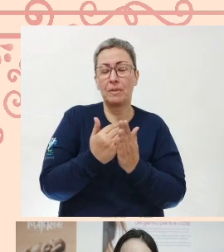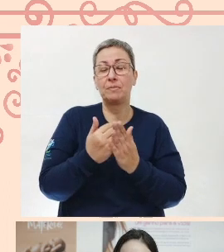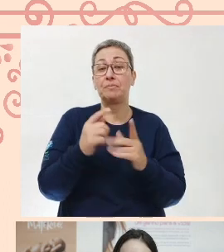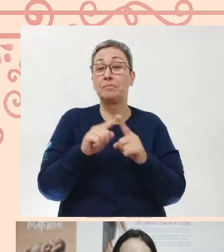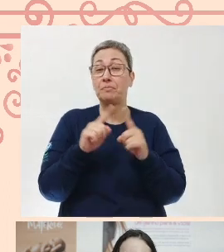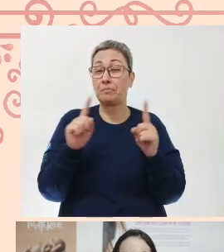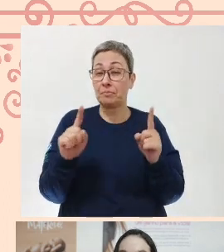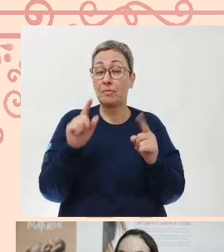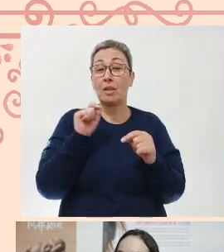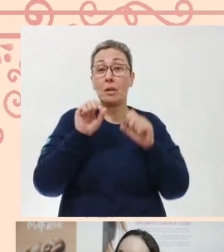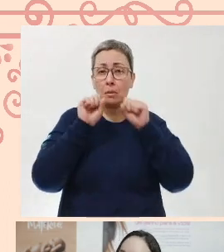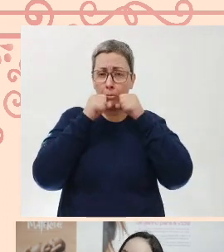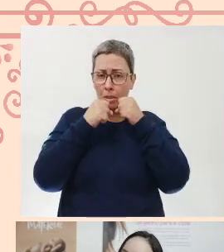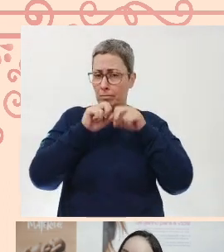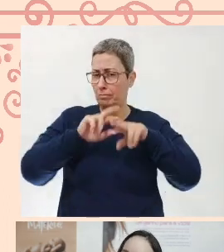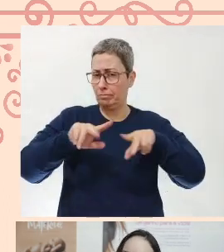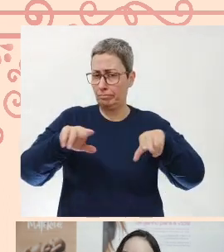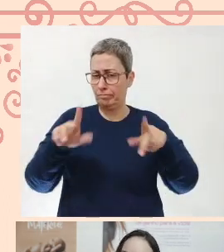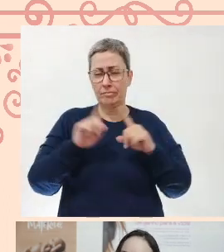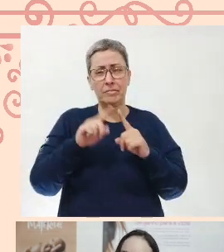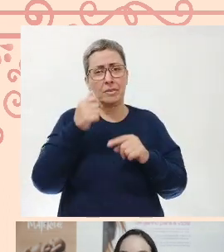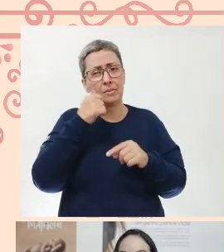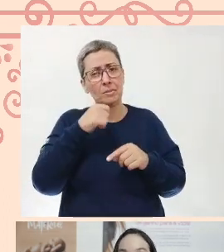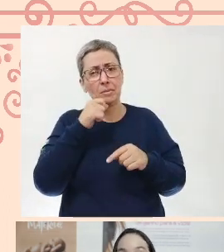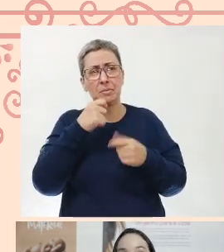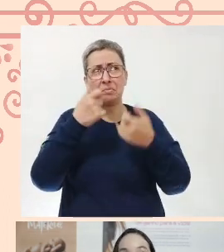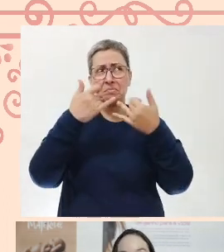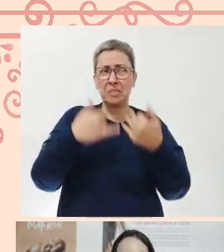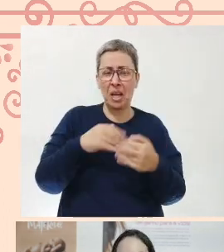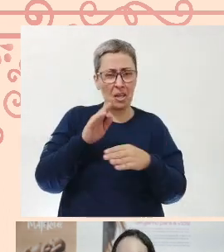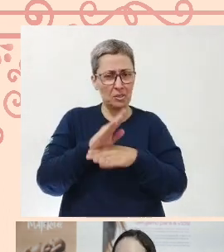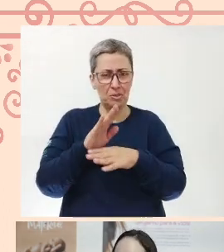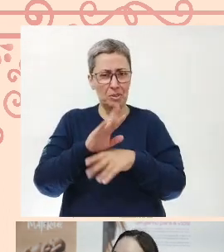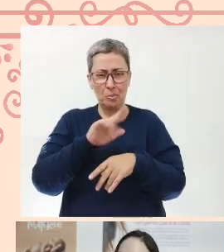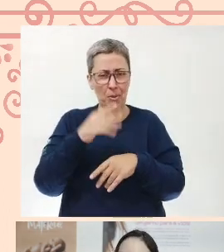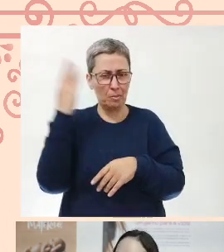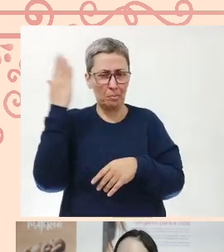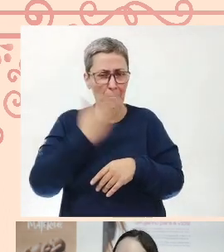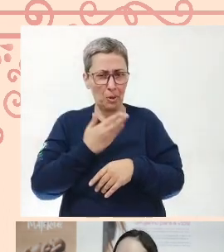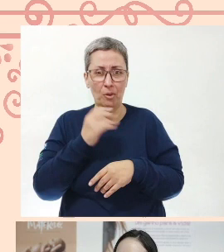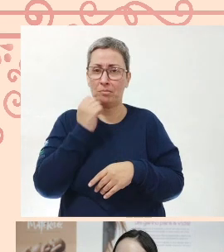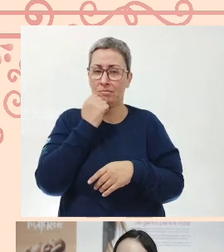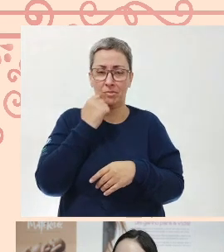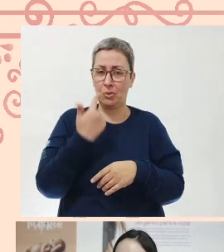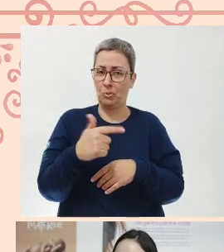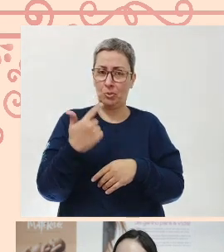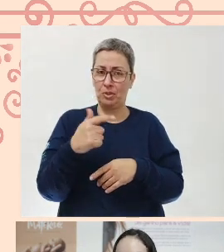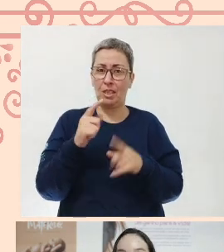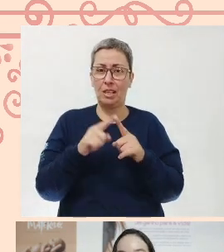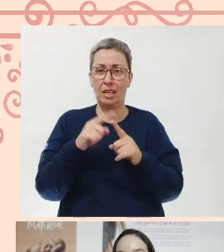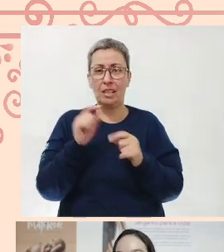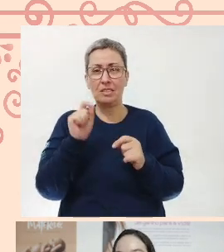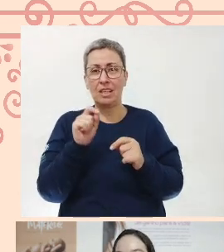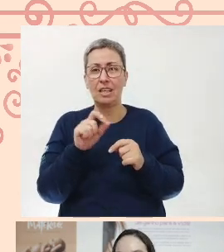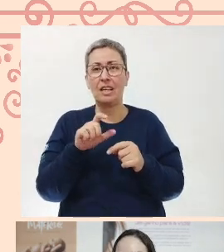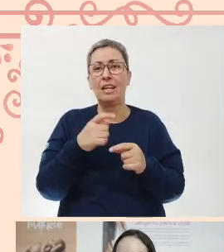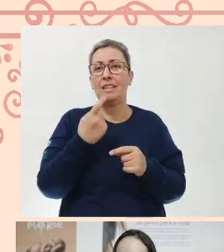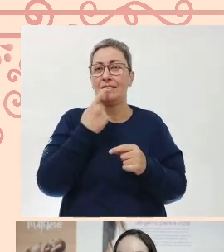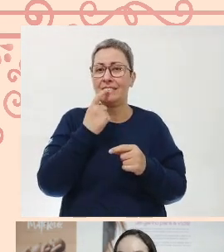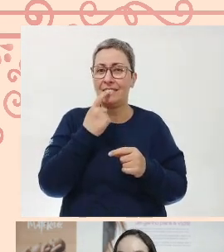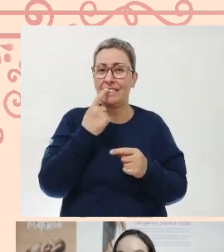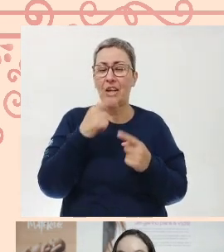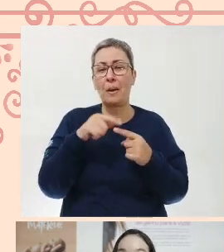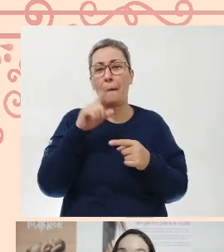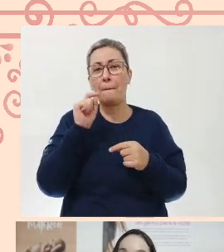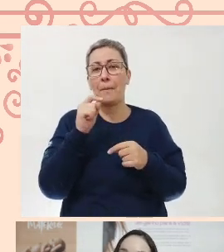volume de leite. Agora, o milho e os derivados, muitas mães relatam que ajuda, mas não é comprovado cientificamente. Então, essa história da